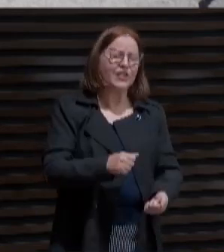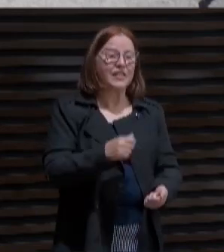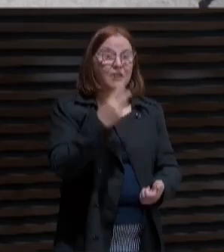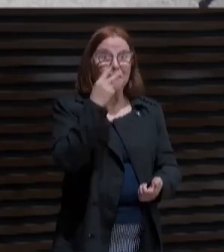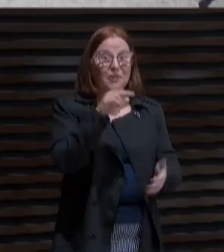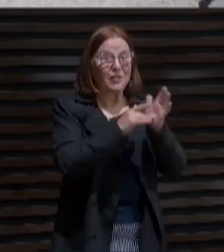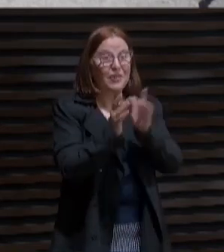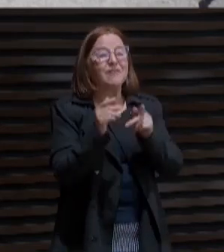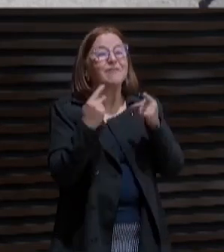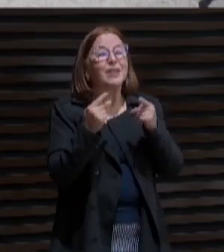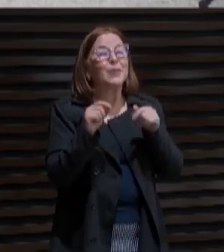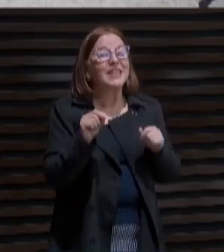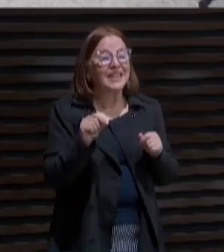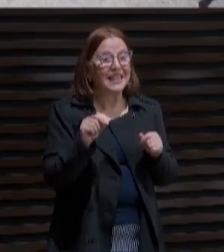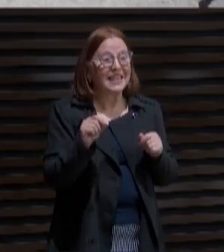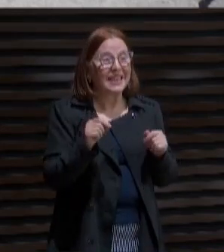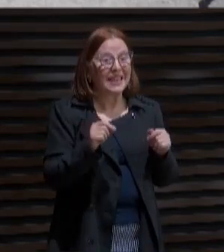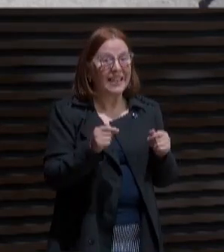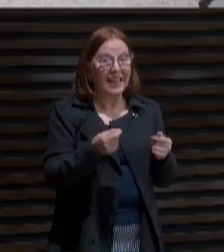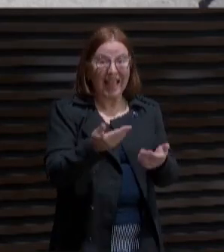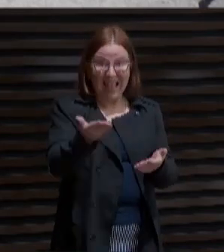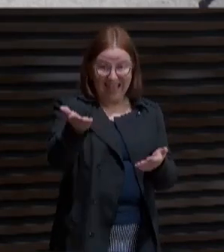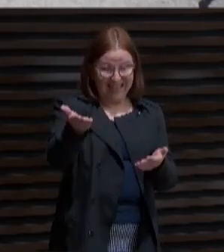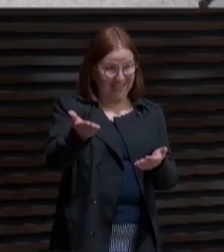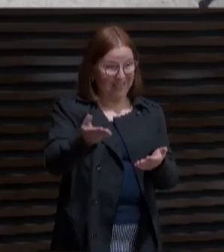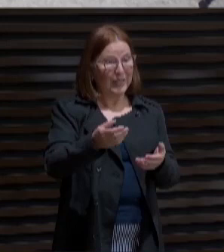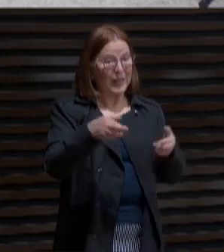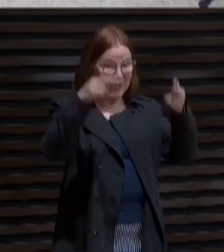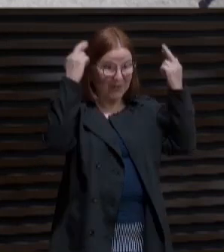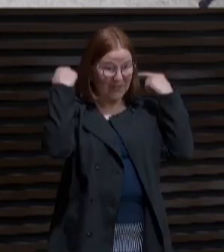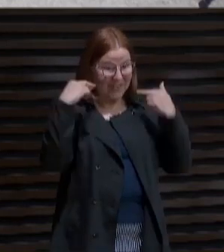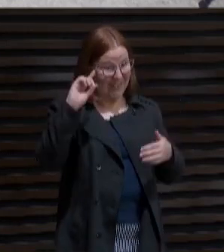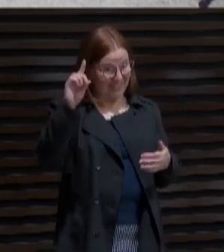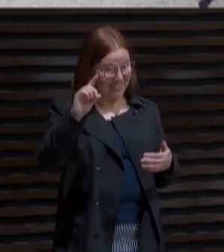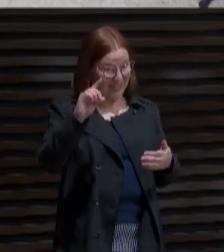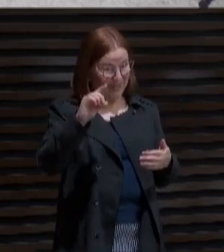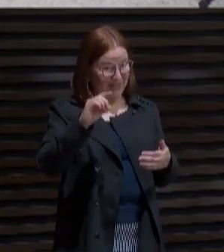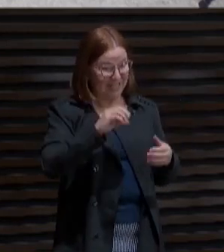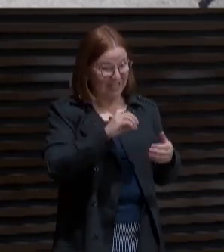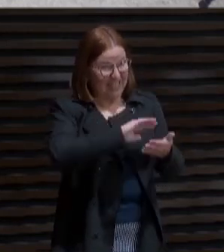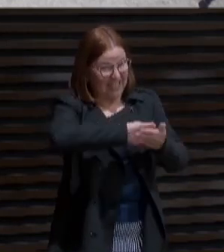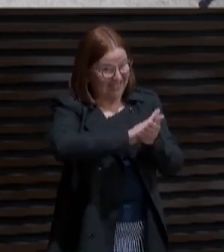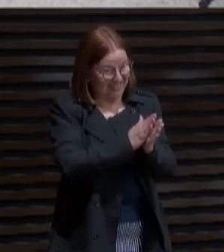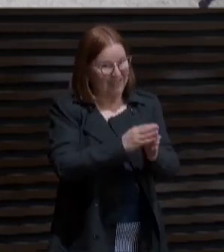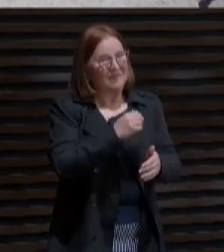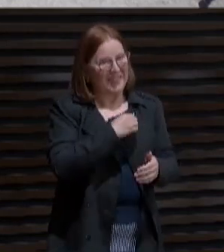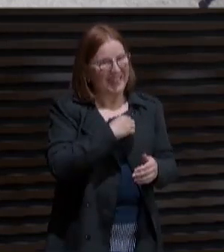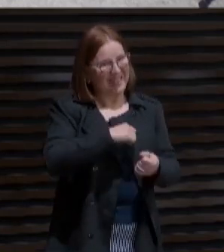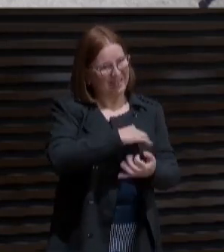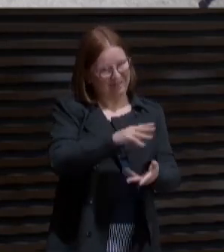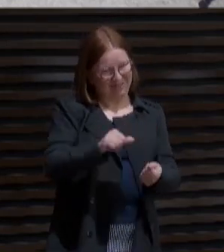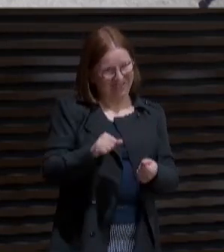de Deus que tira o pecado do mundo, porque nele não havia pecado, aquele que não